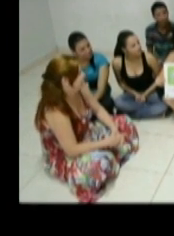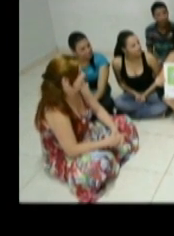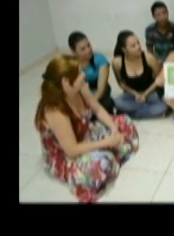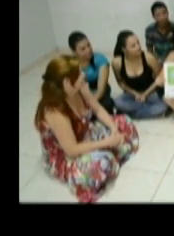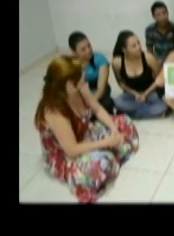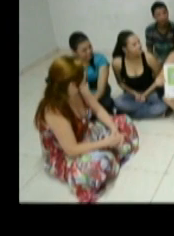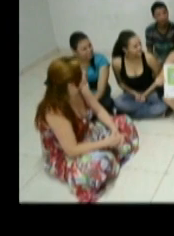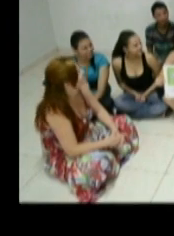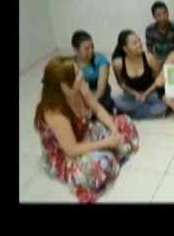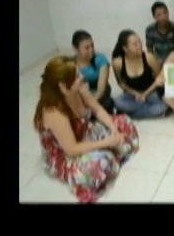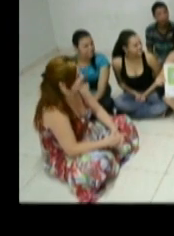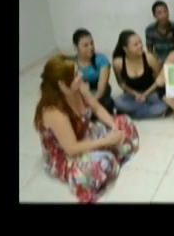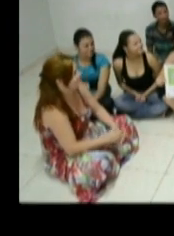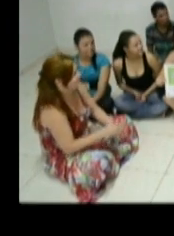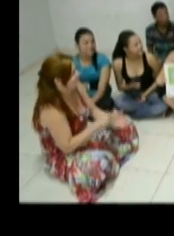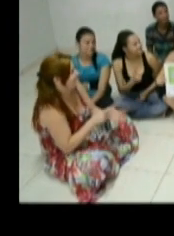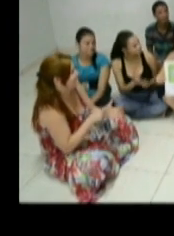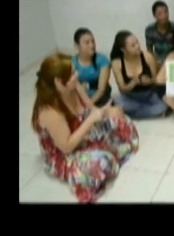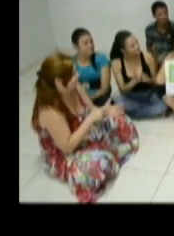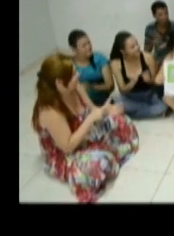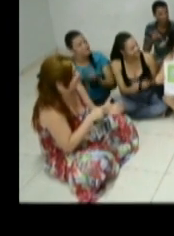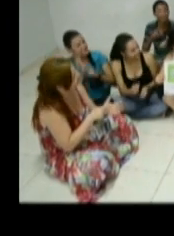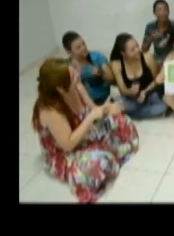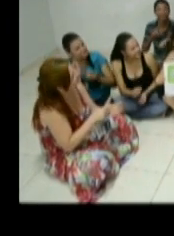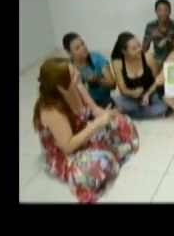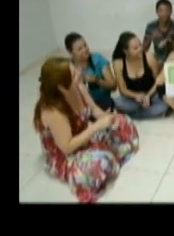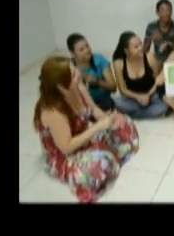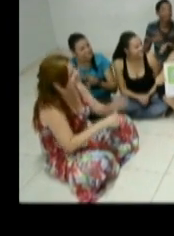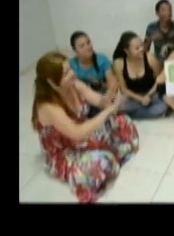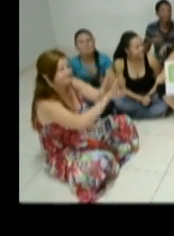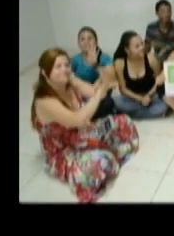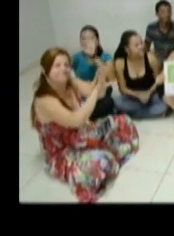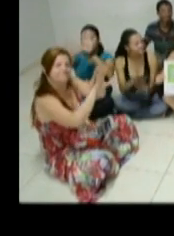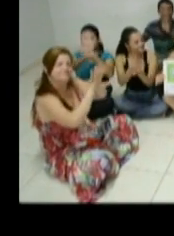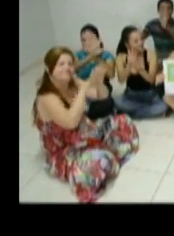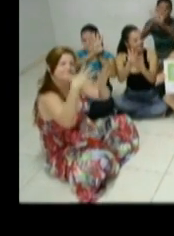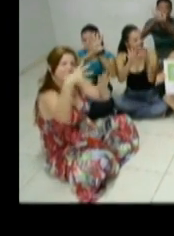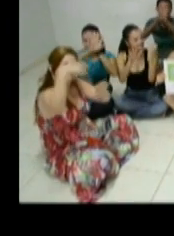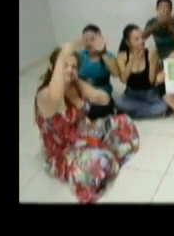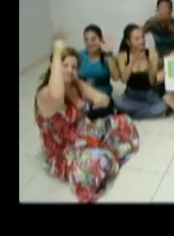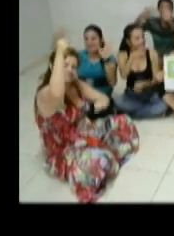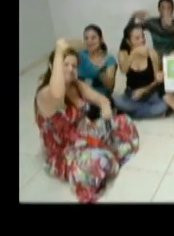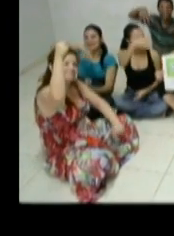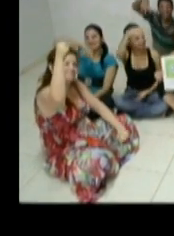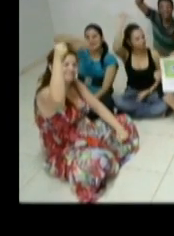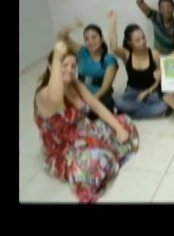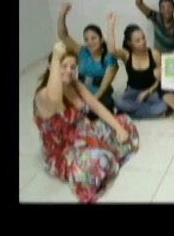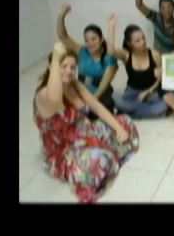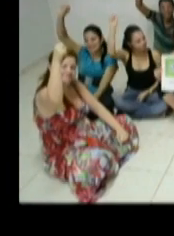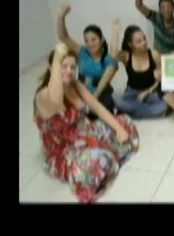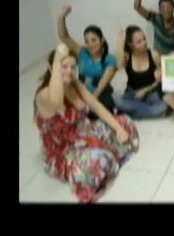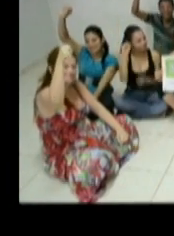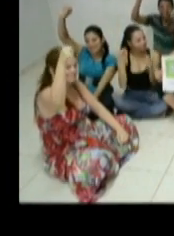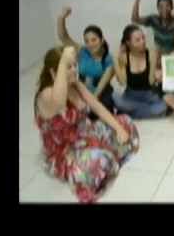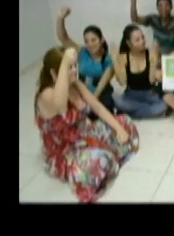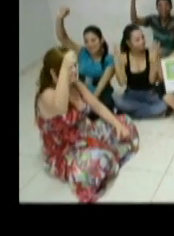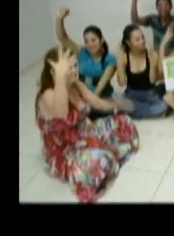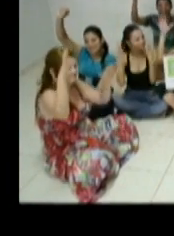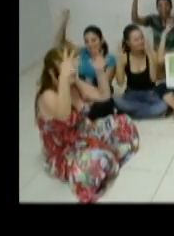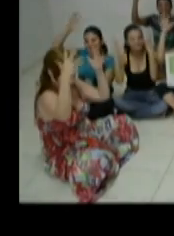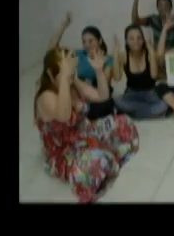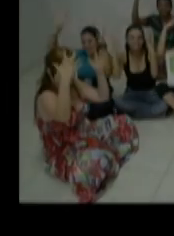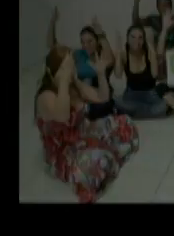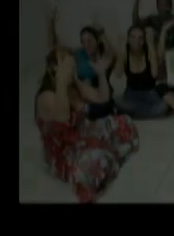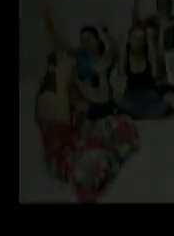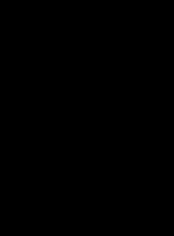teatro, a Arte e Performance Surda, não é mesmo, gente? Nós estamos felizes porque o Arte e Performance Surda é vencedor. É isso